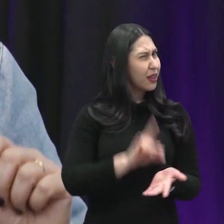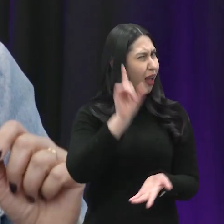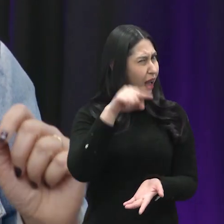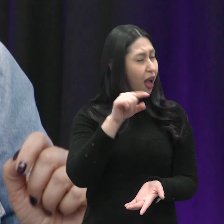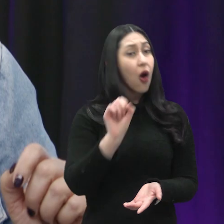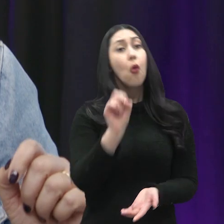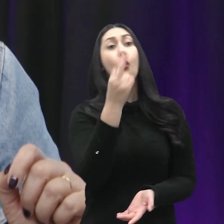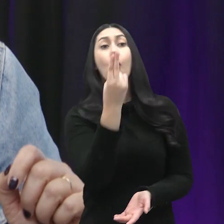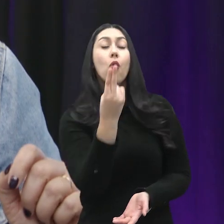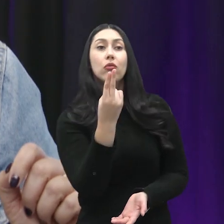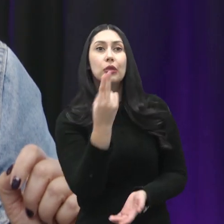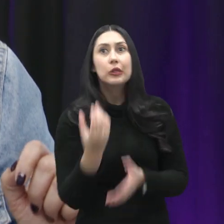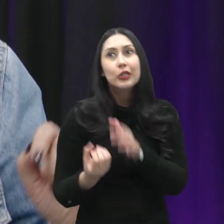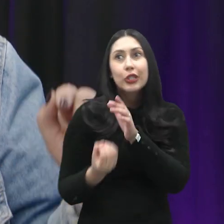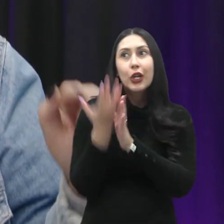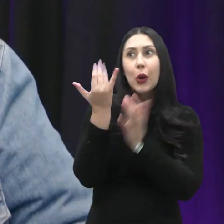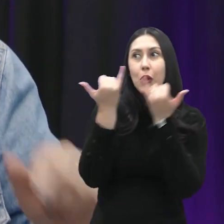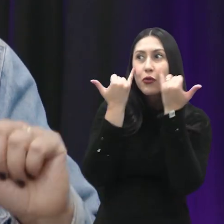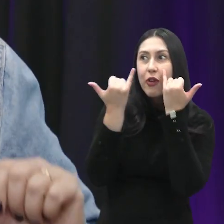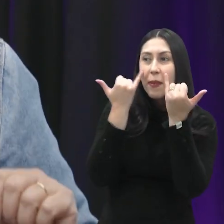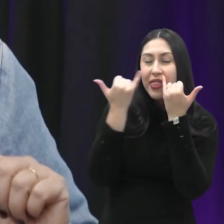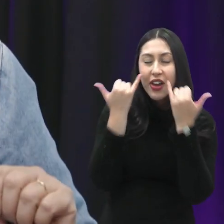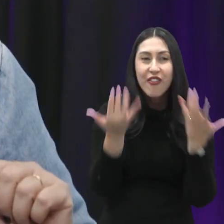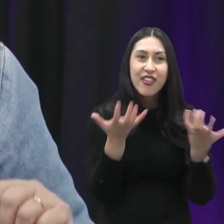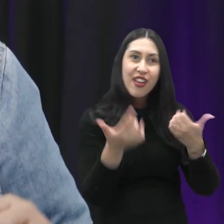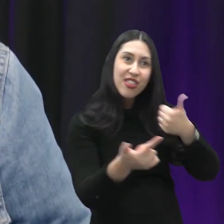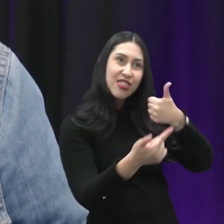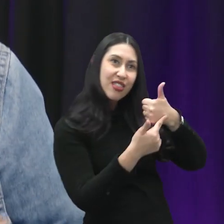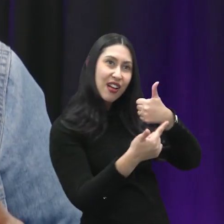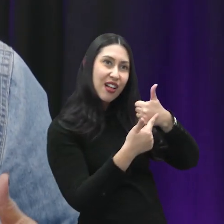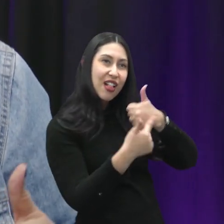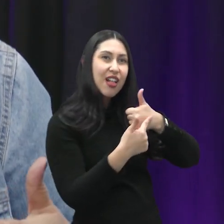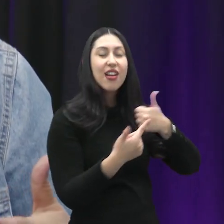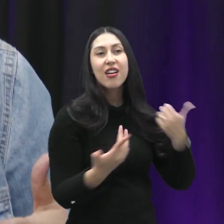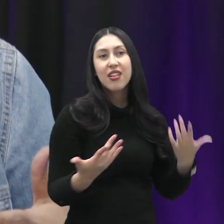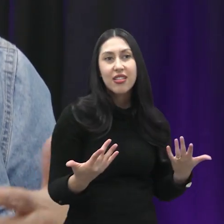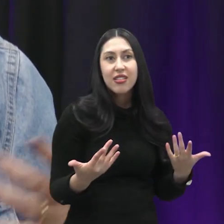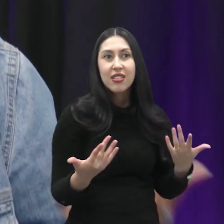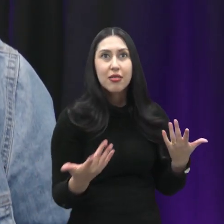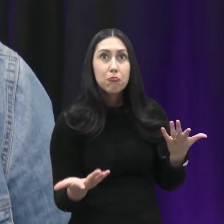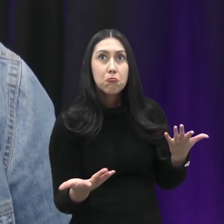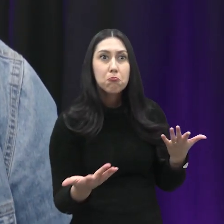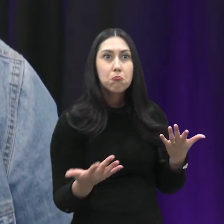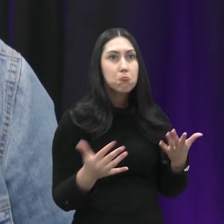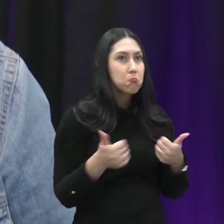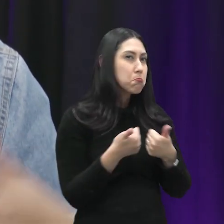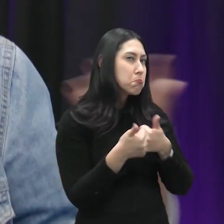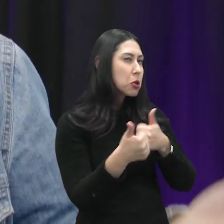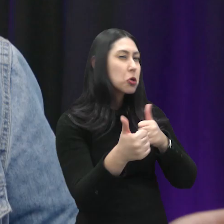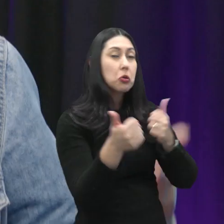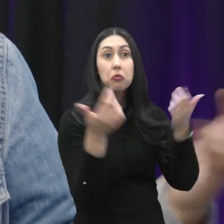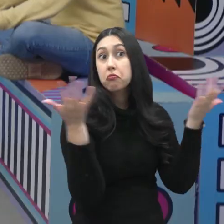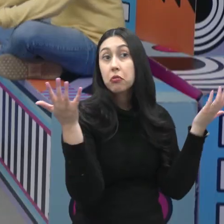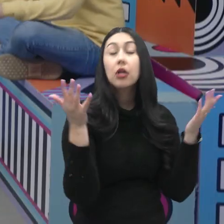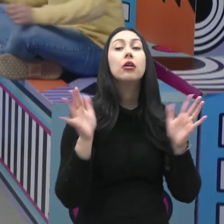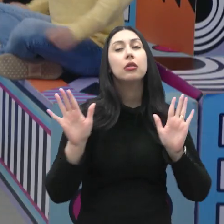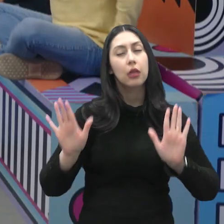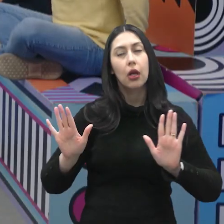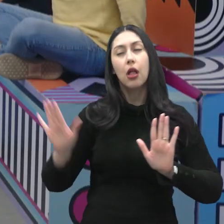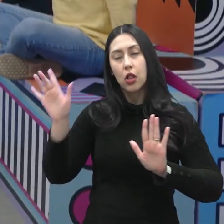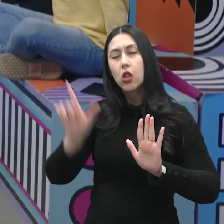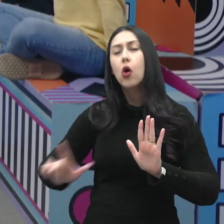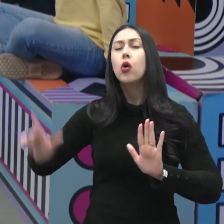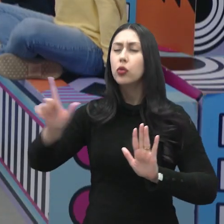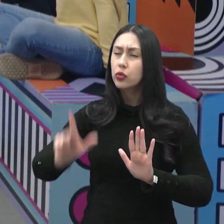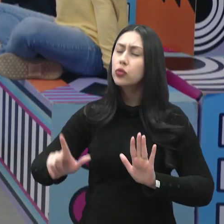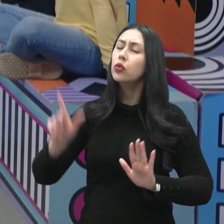por conta de um clique, sabe? Por conta de um joinha, de um seguidor novo, sei lá, né? Não, é lógico que a